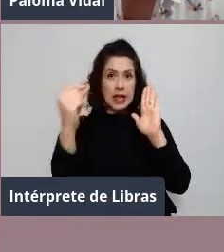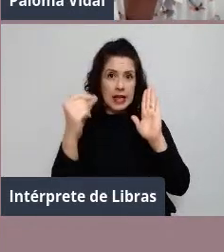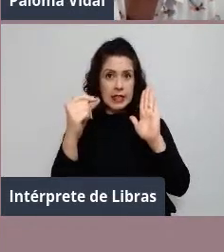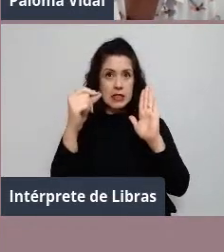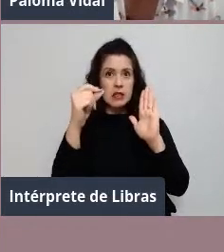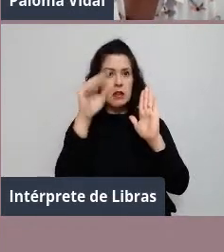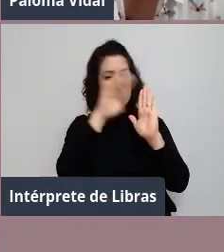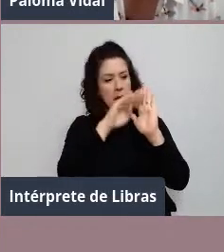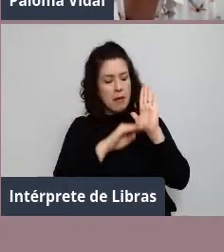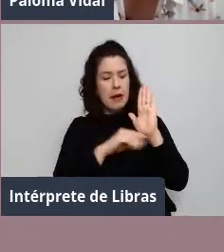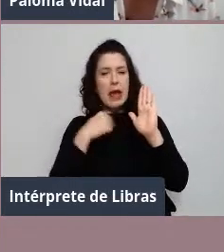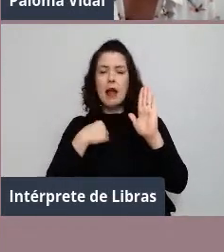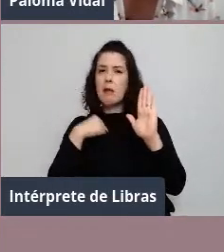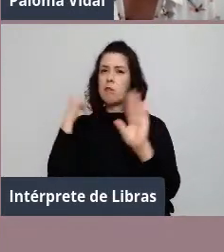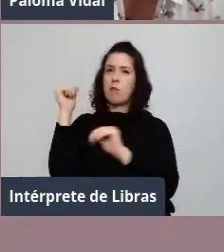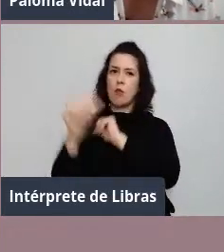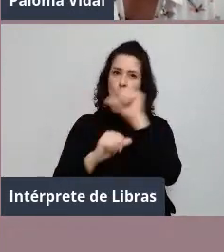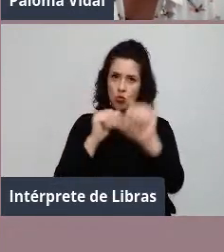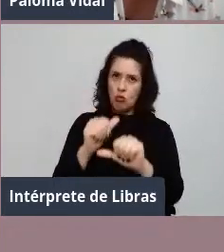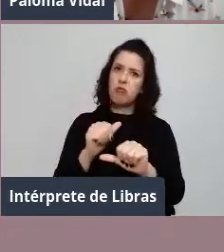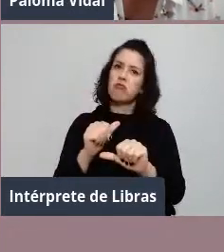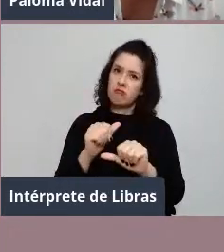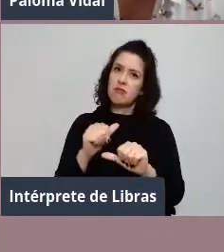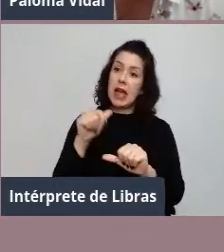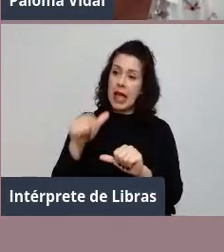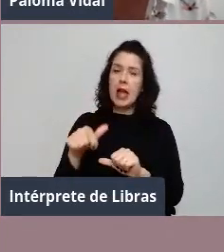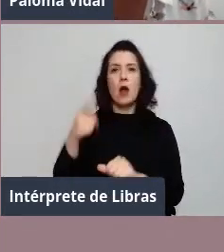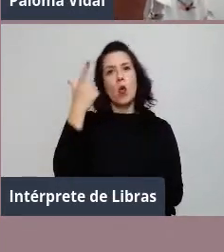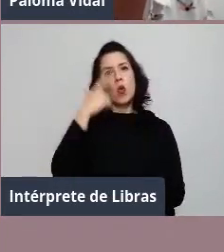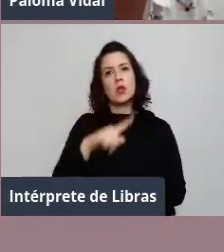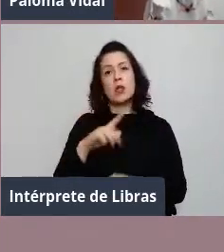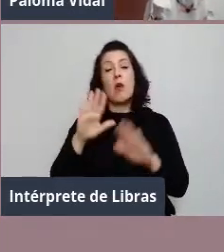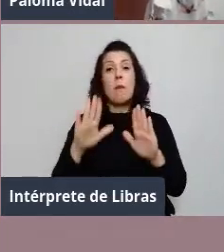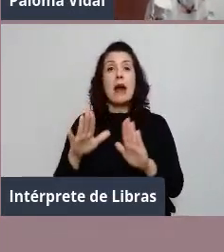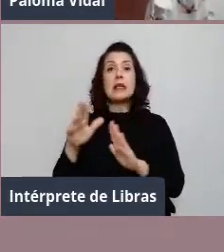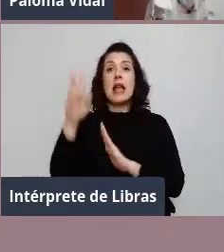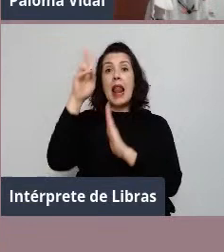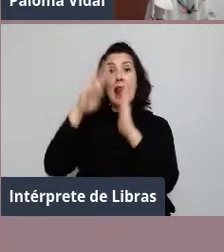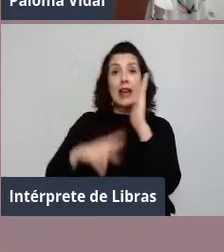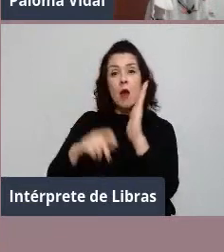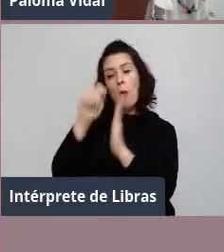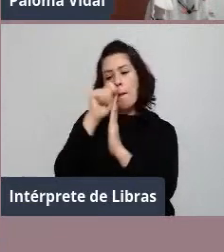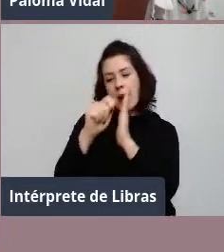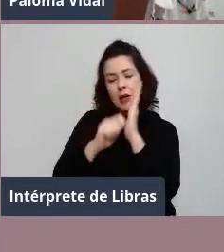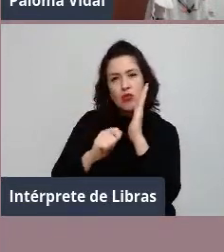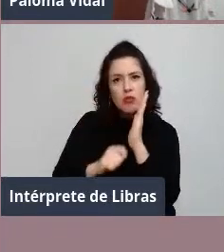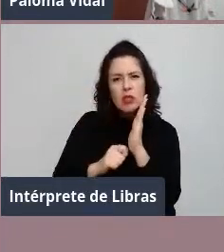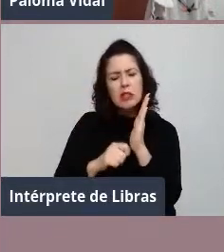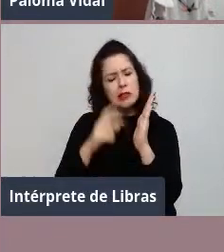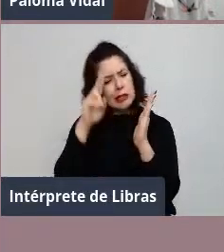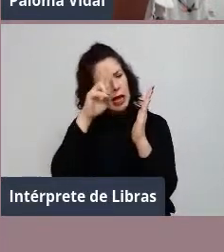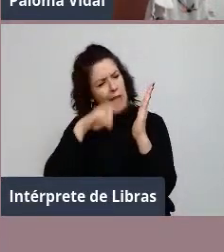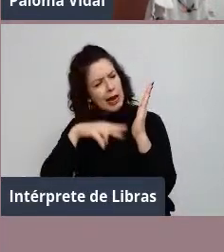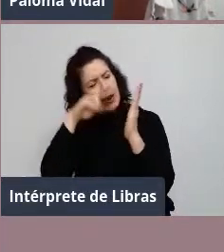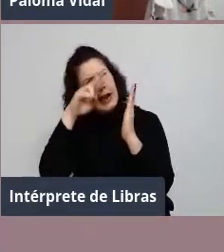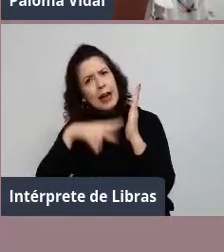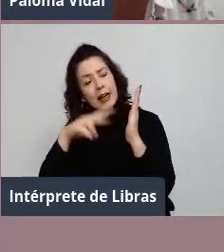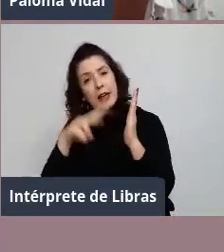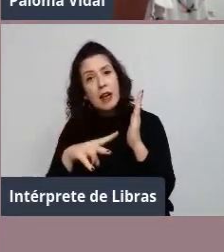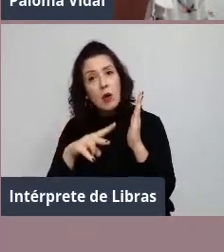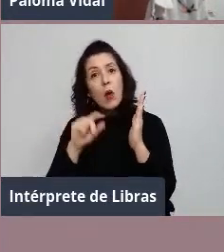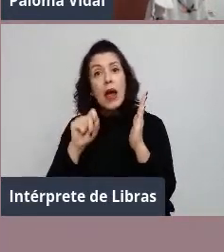havia criado uma ordem. E a leitura dos manuscritos pela Paloma fez com que a Paloma